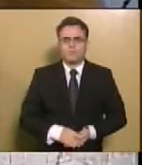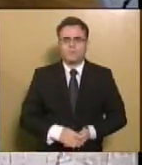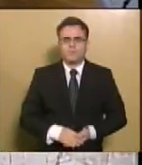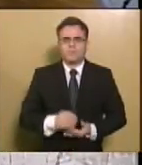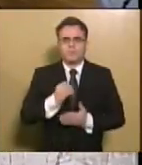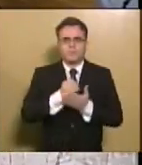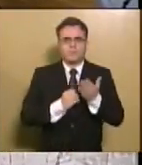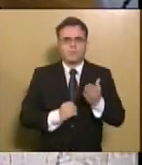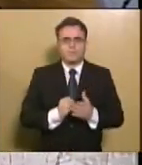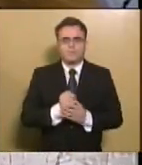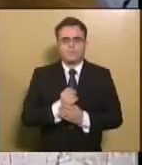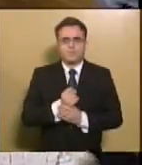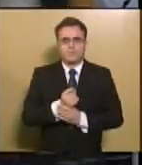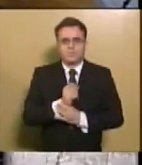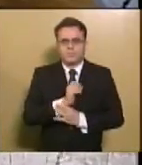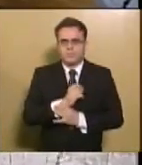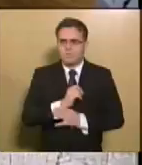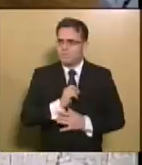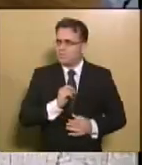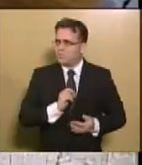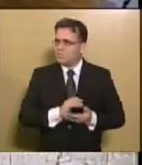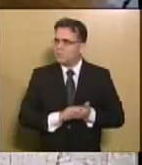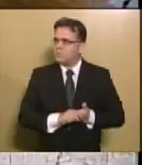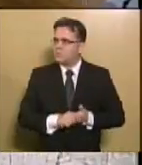Ofício de número